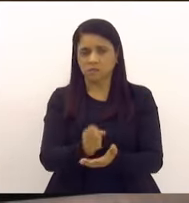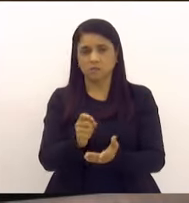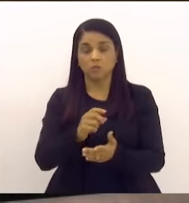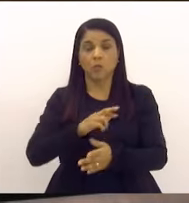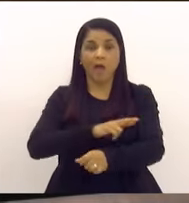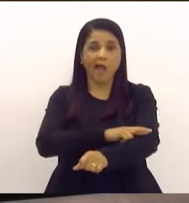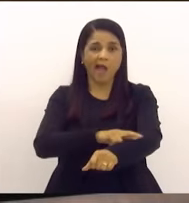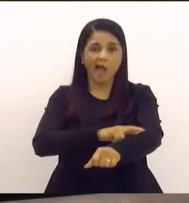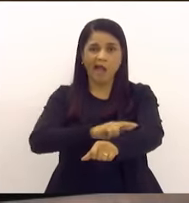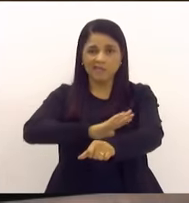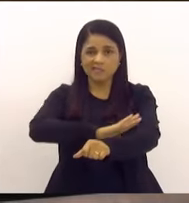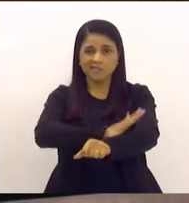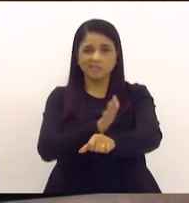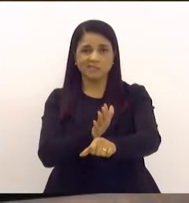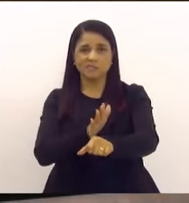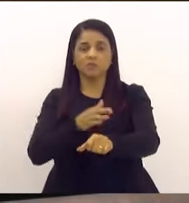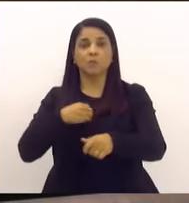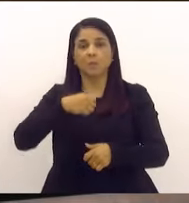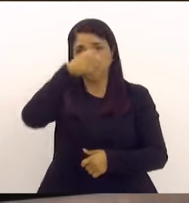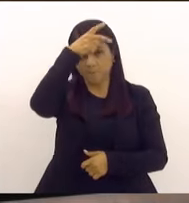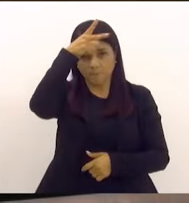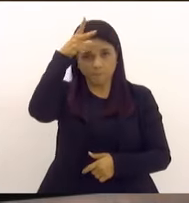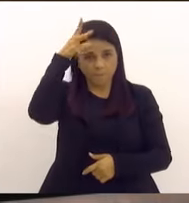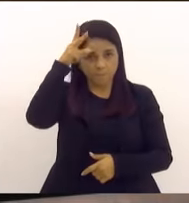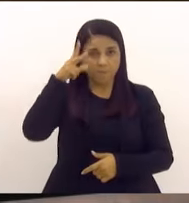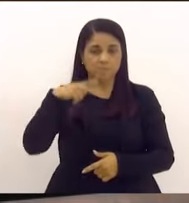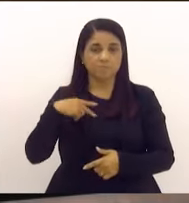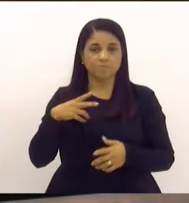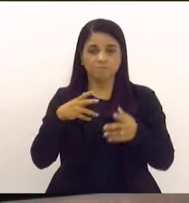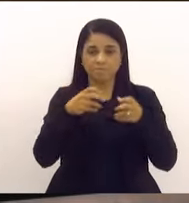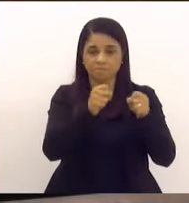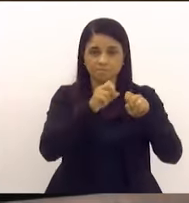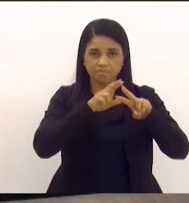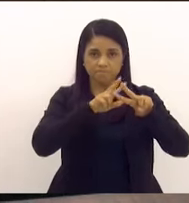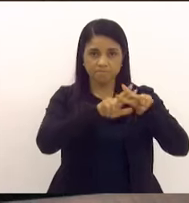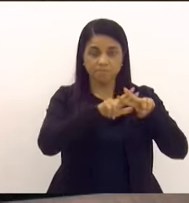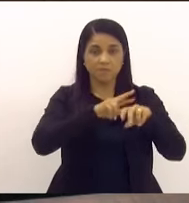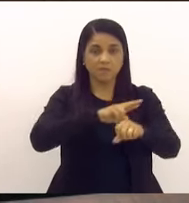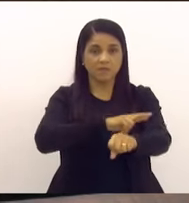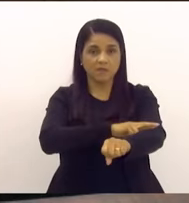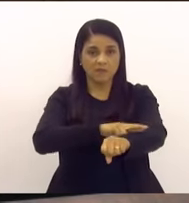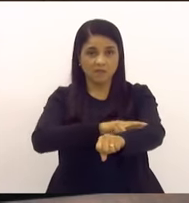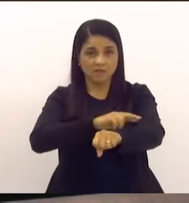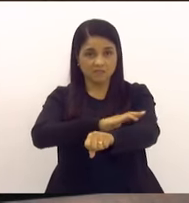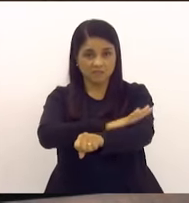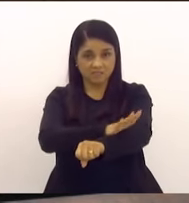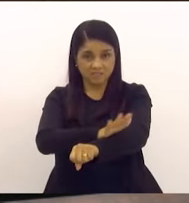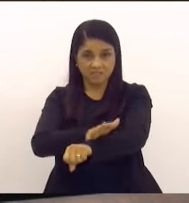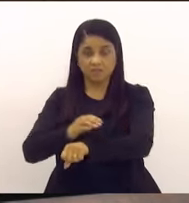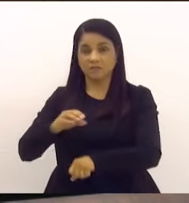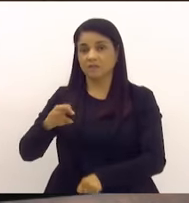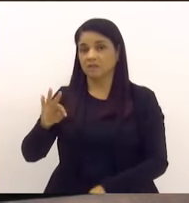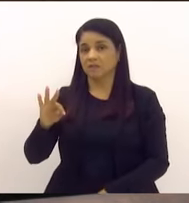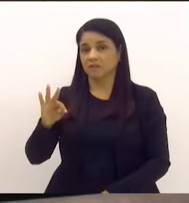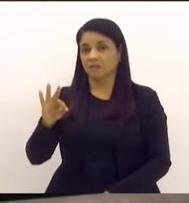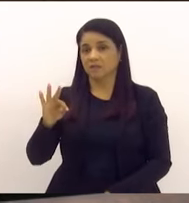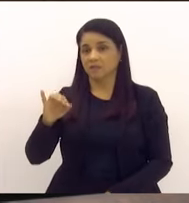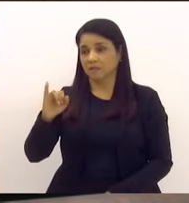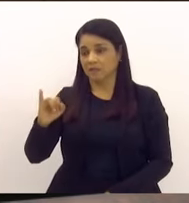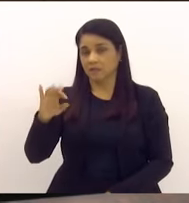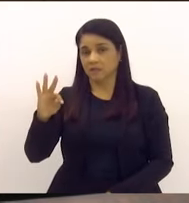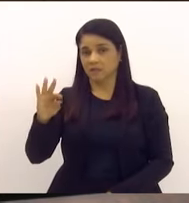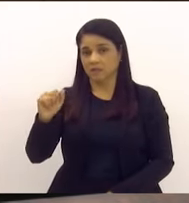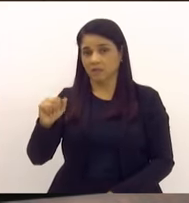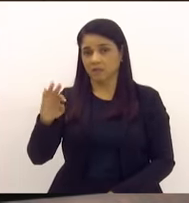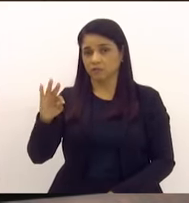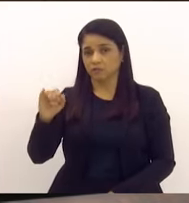racismo. O prefeito ontem foi preso em flagrante, cometeu racismo em Itatiaia, discutiu com uma